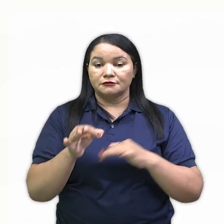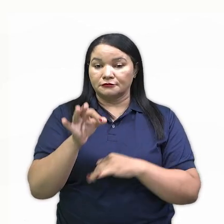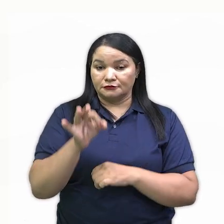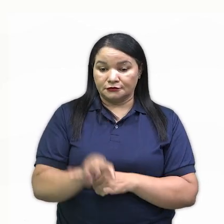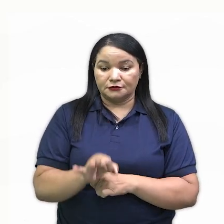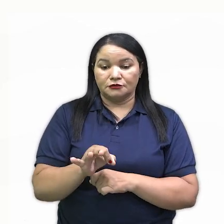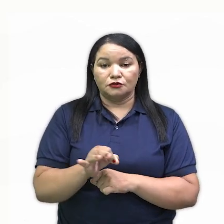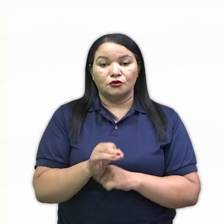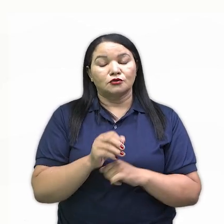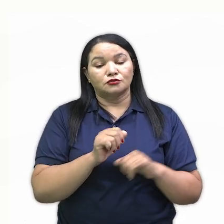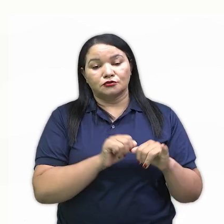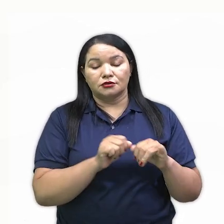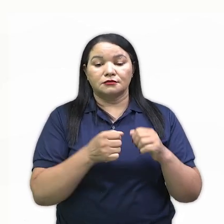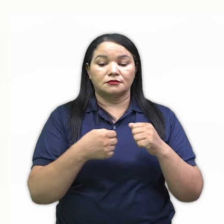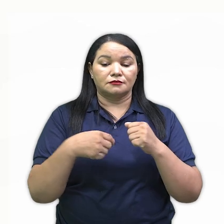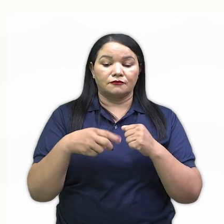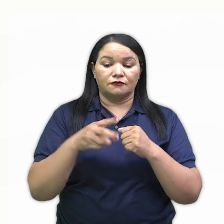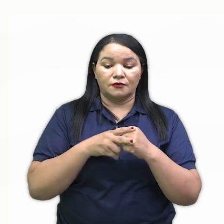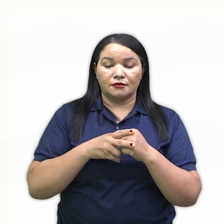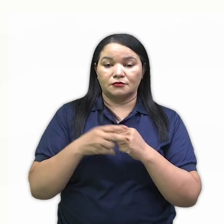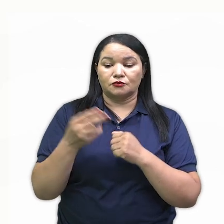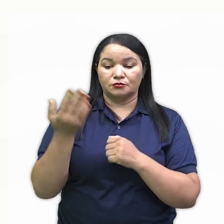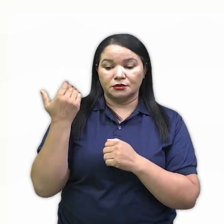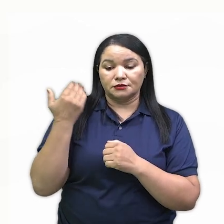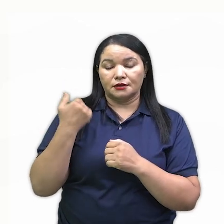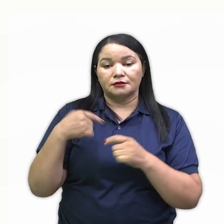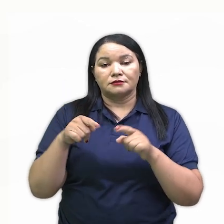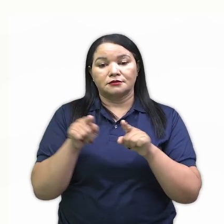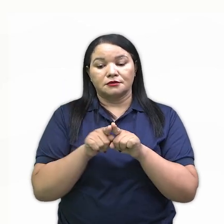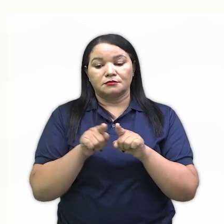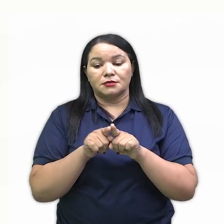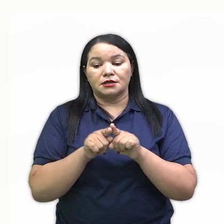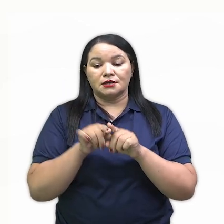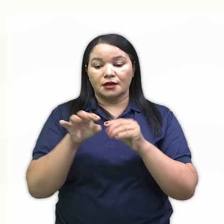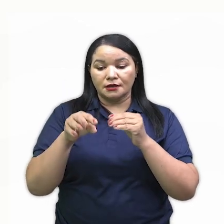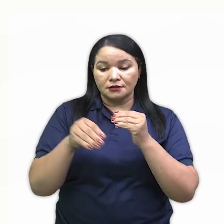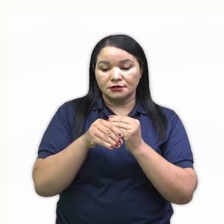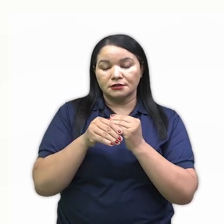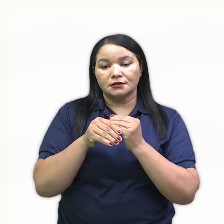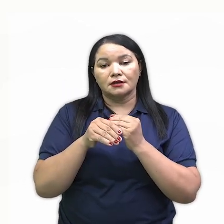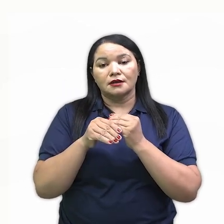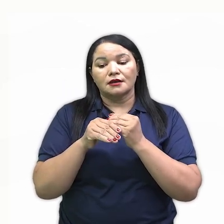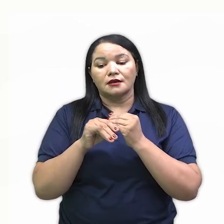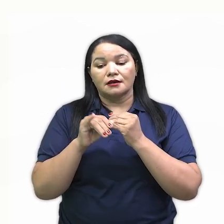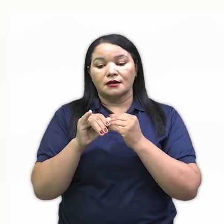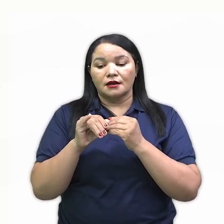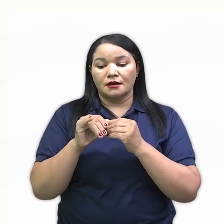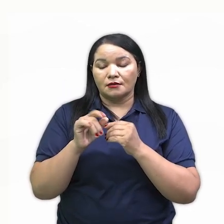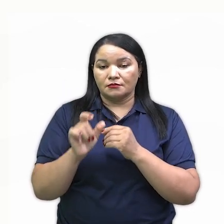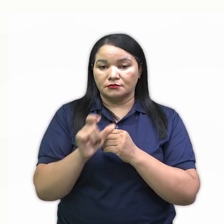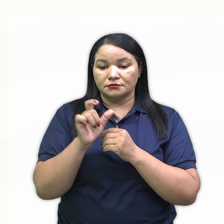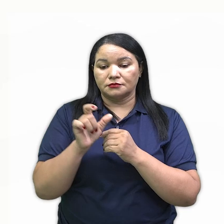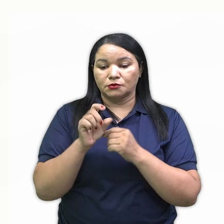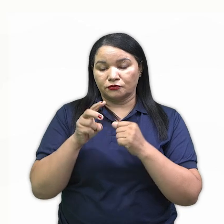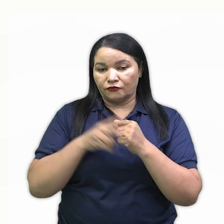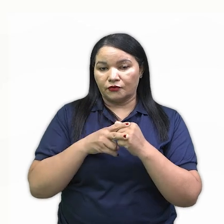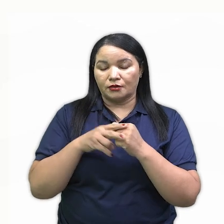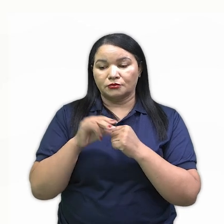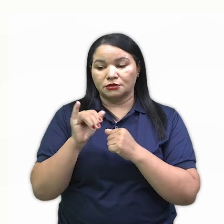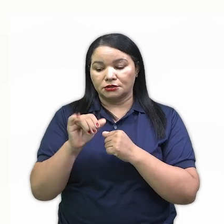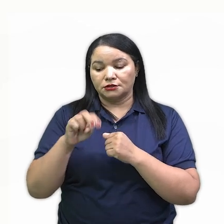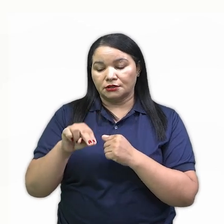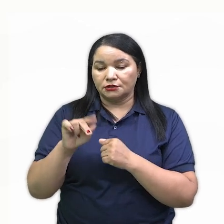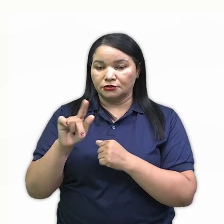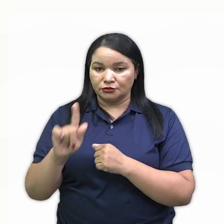afirmativas. Sujeito, passado, verbo to be, o verbo mais o ing. E se houver mais algum complemento, né,